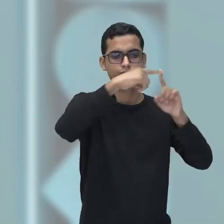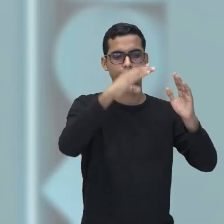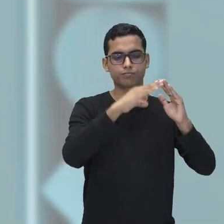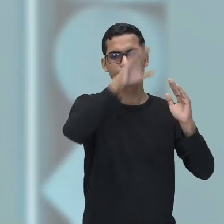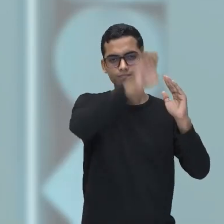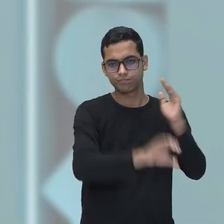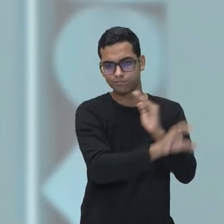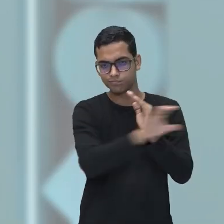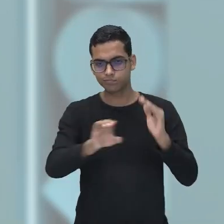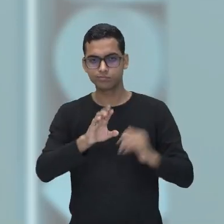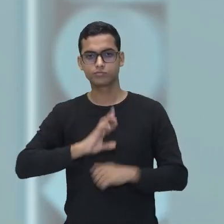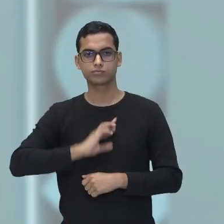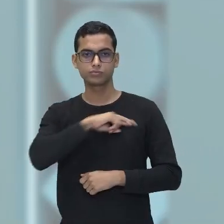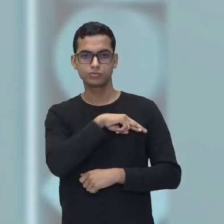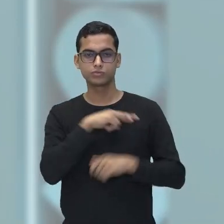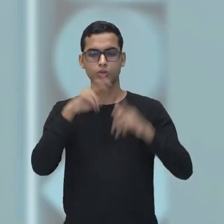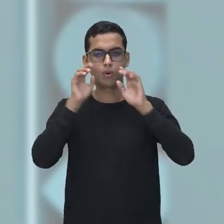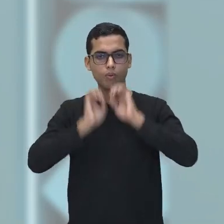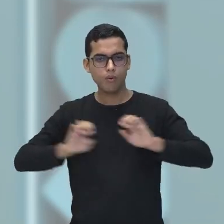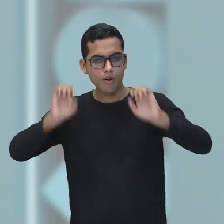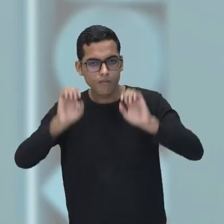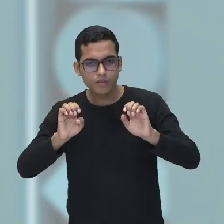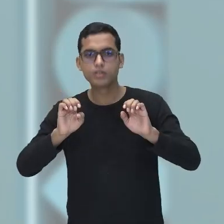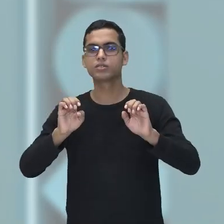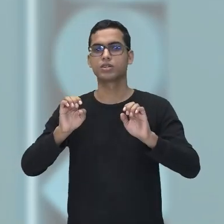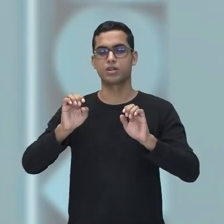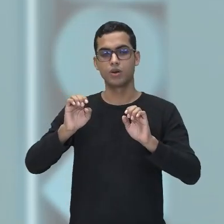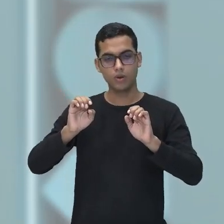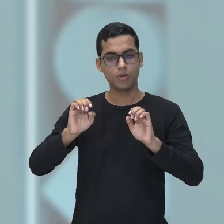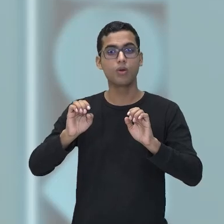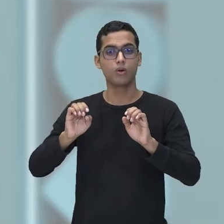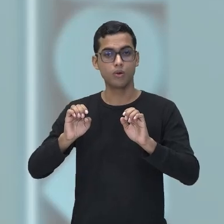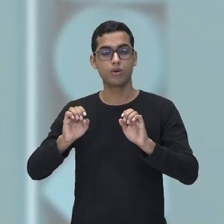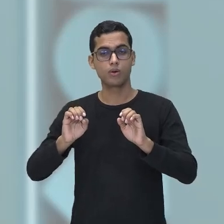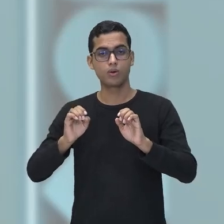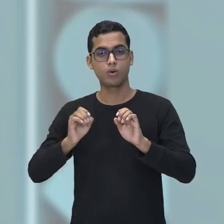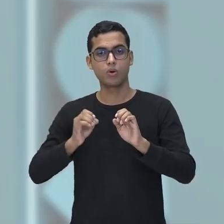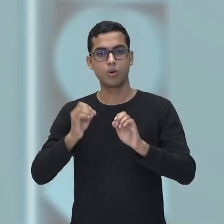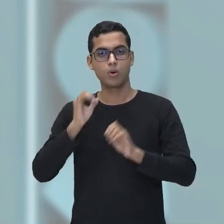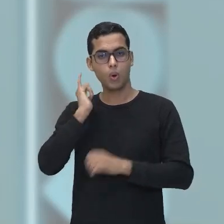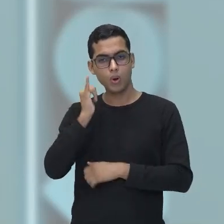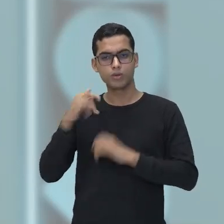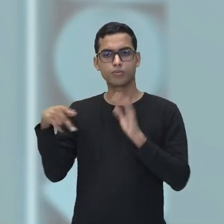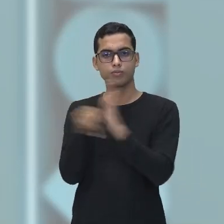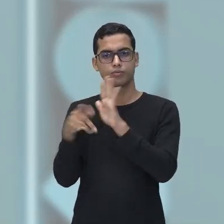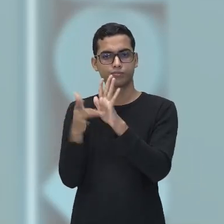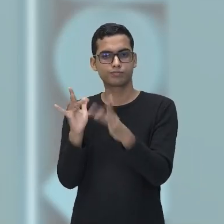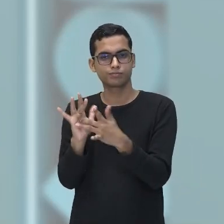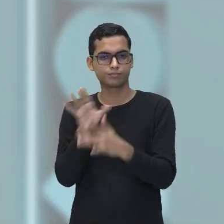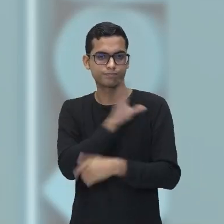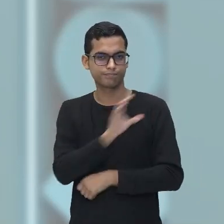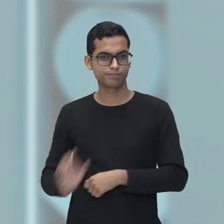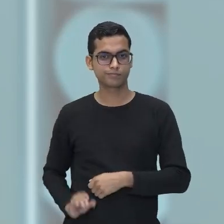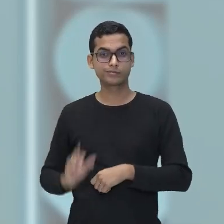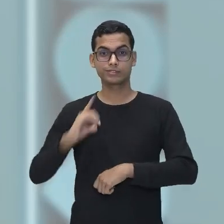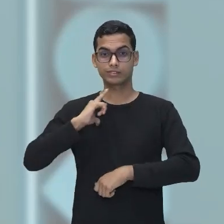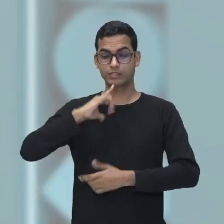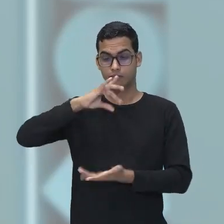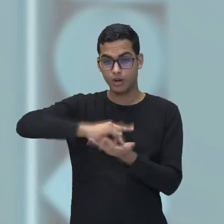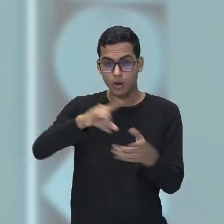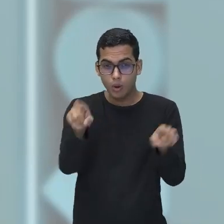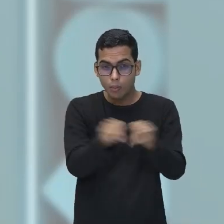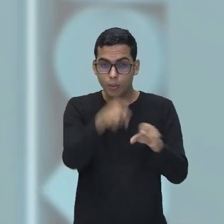um romance chamado O Evangelho segundo Jesus Cristo, né? E aí houve muita polêmica em torno disso.